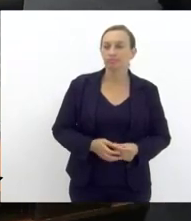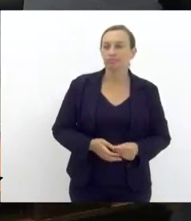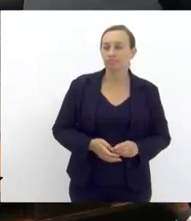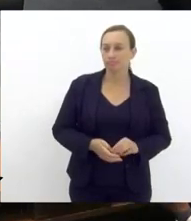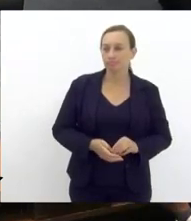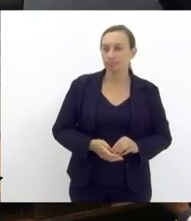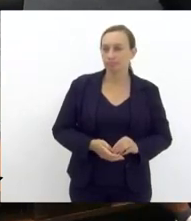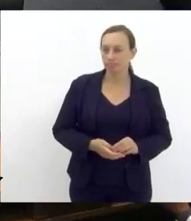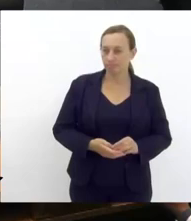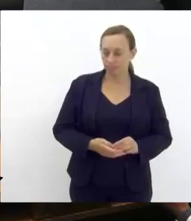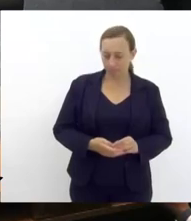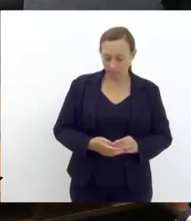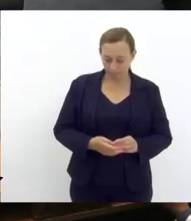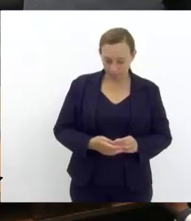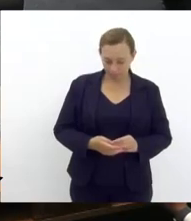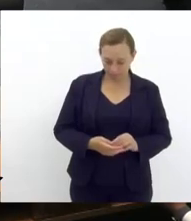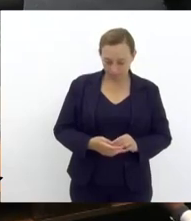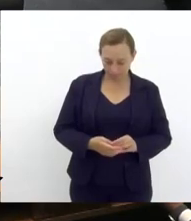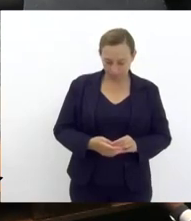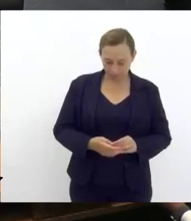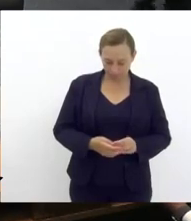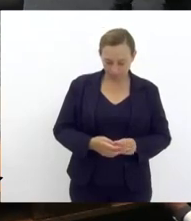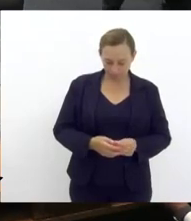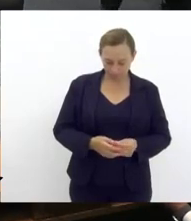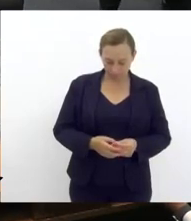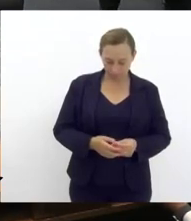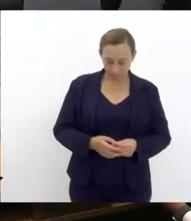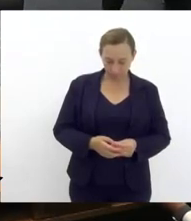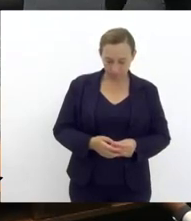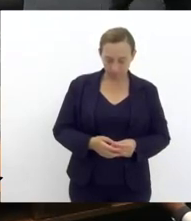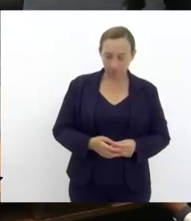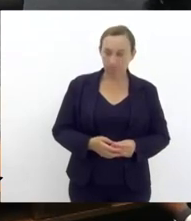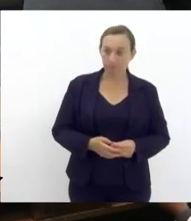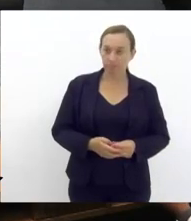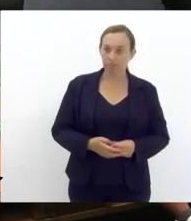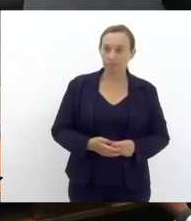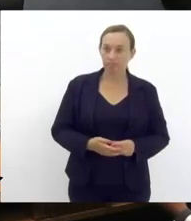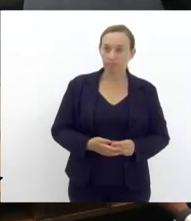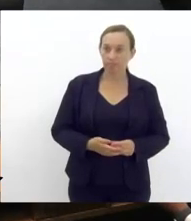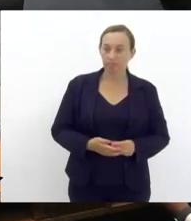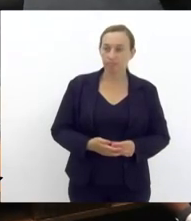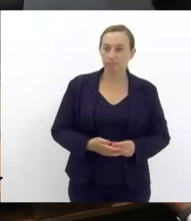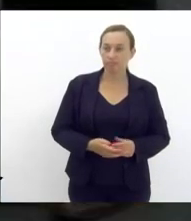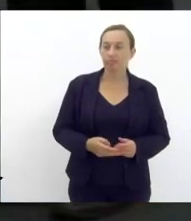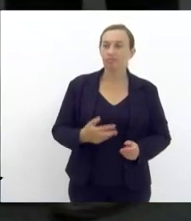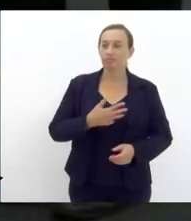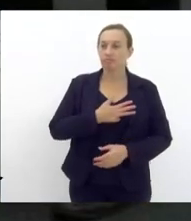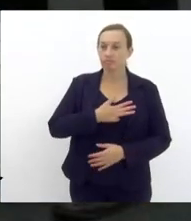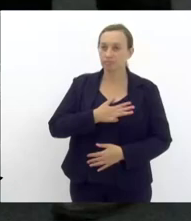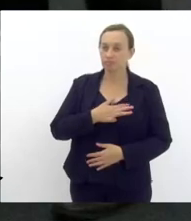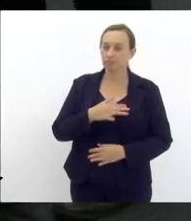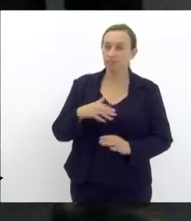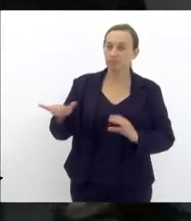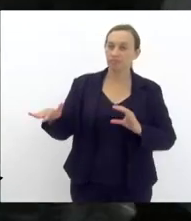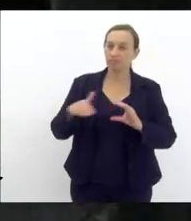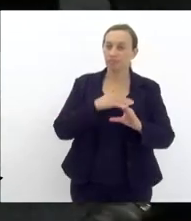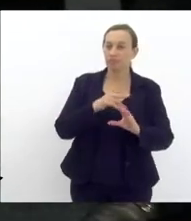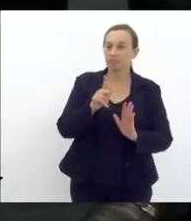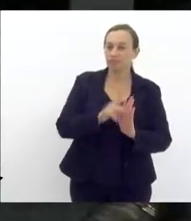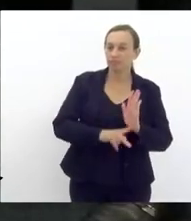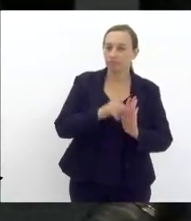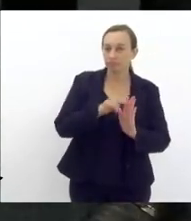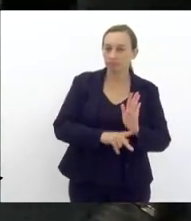Boa tarde Deputado hoje o governo Lula vai enviar o projeto de lei do congresso nacional